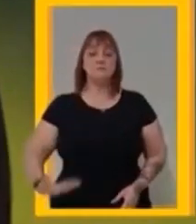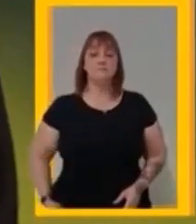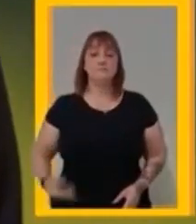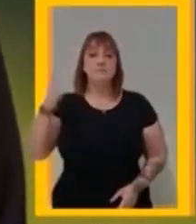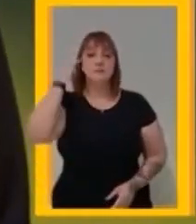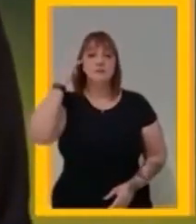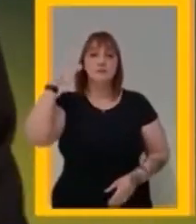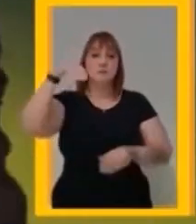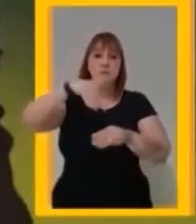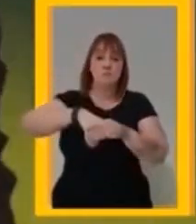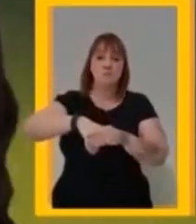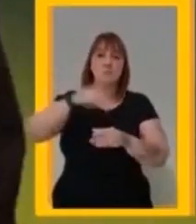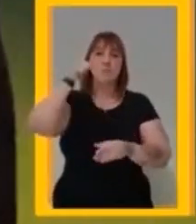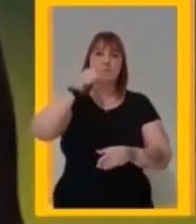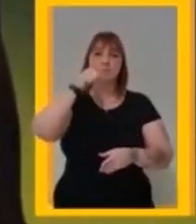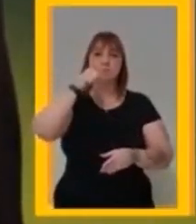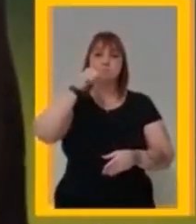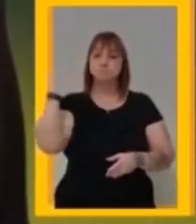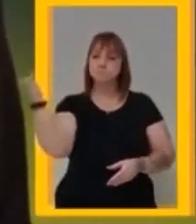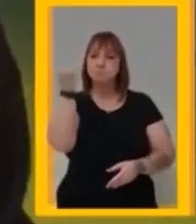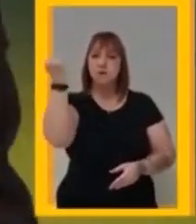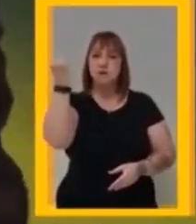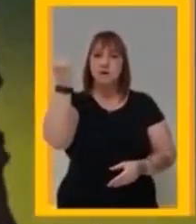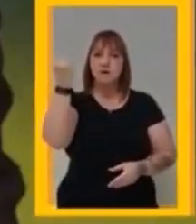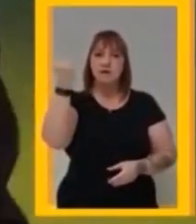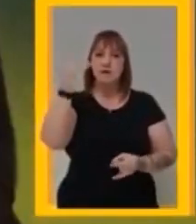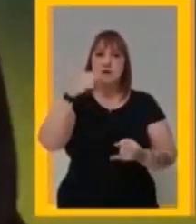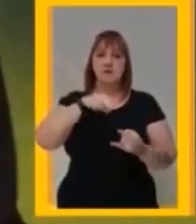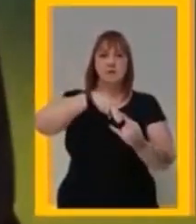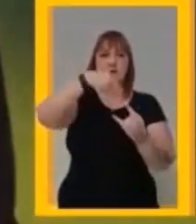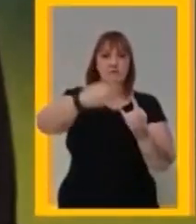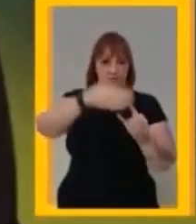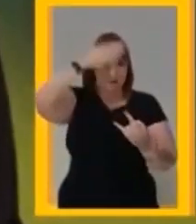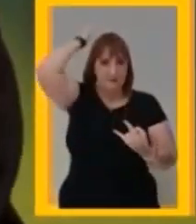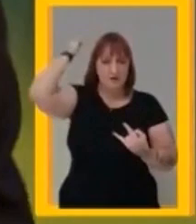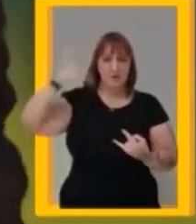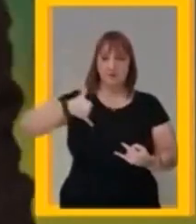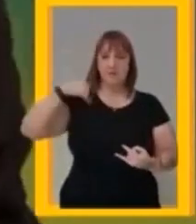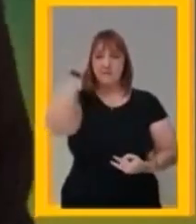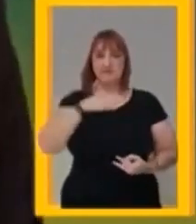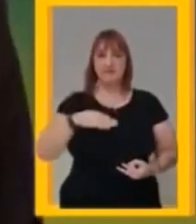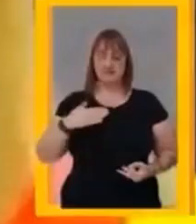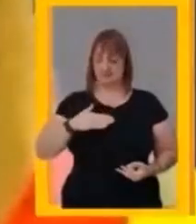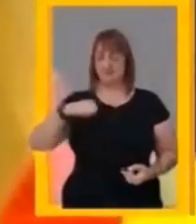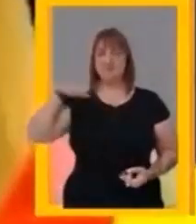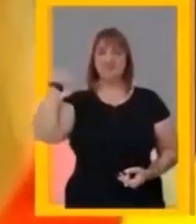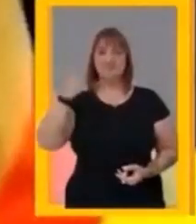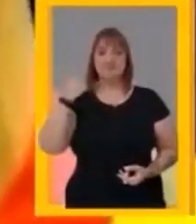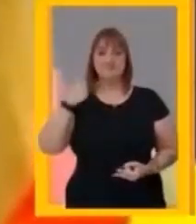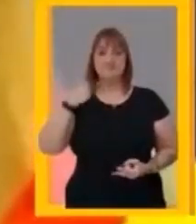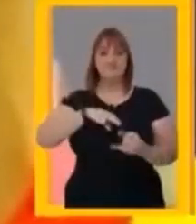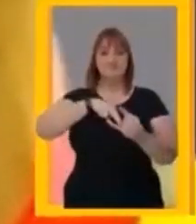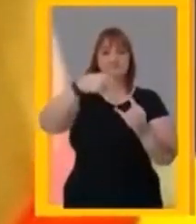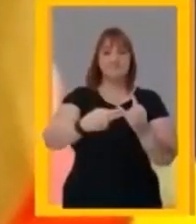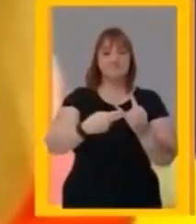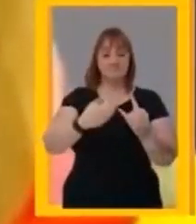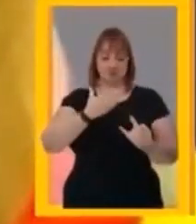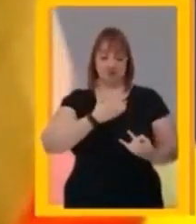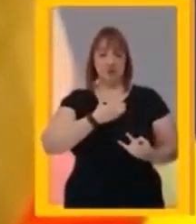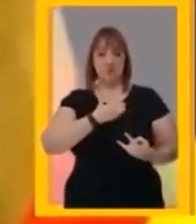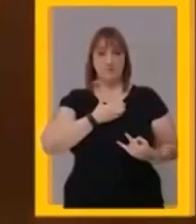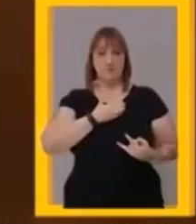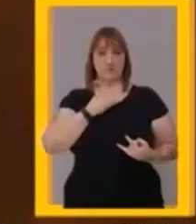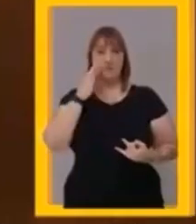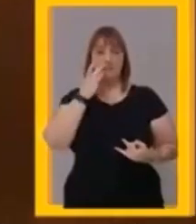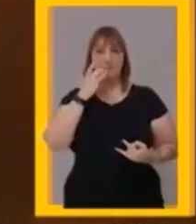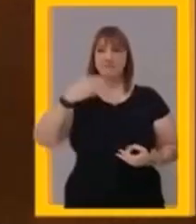Sou o novo governador de São Paulo. Vou votar numa mulher que vale ouro. Maura Imagi, orgulho do Brasil, nossa senadora. Eu sou Maura Imagi, medalha de ouro